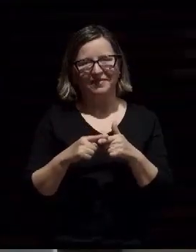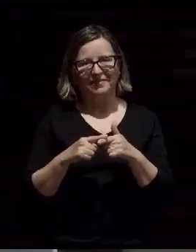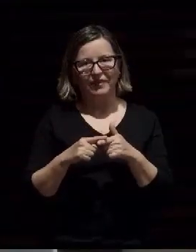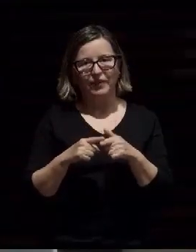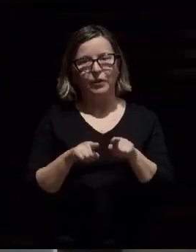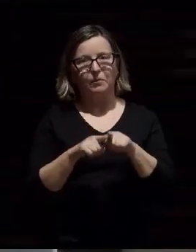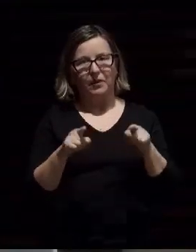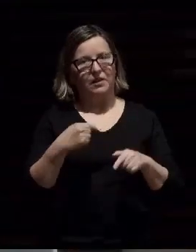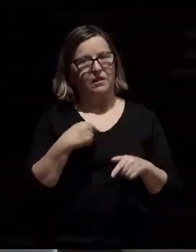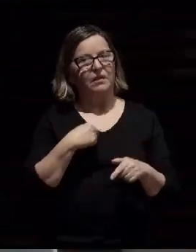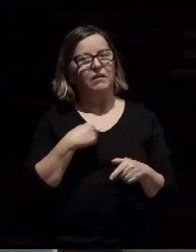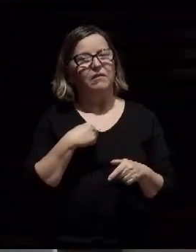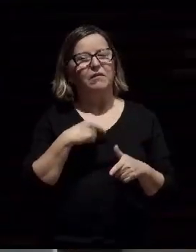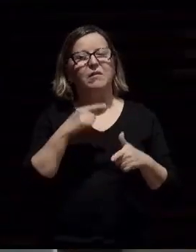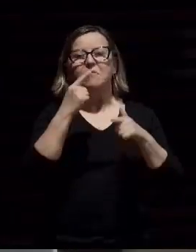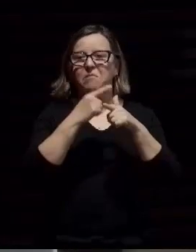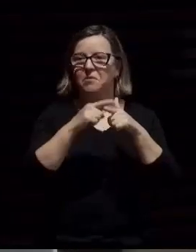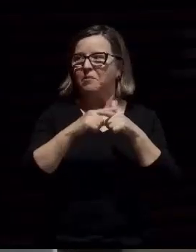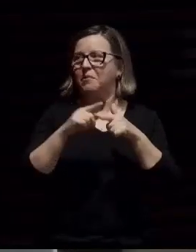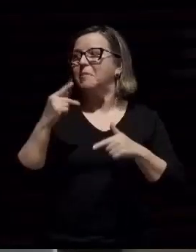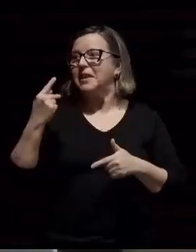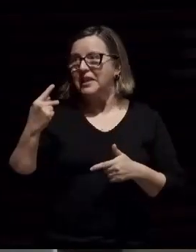Mas eu sou um problema dela.